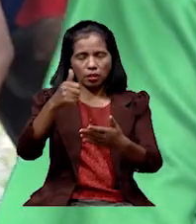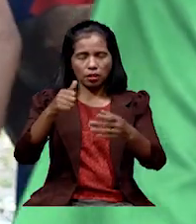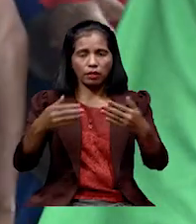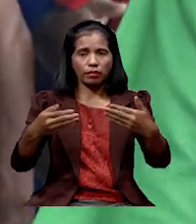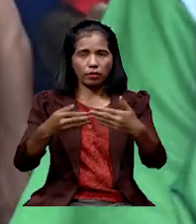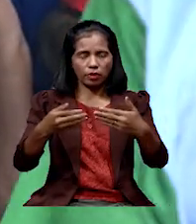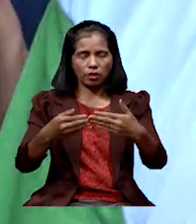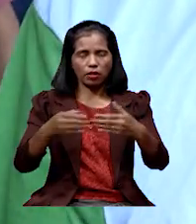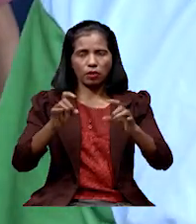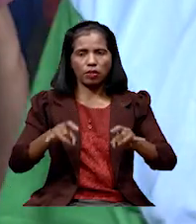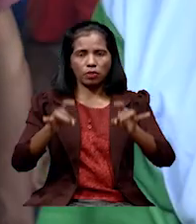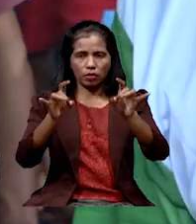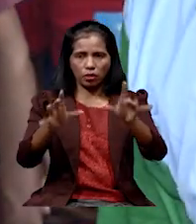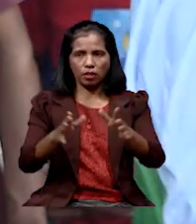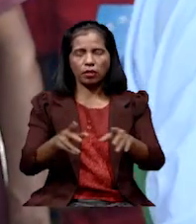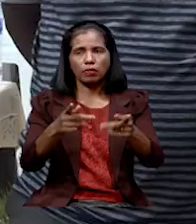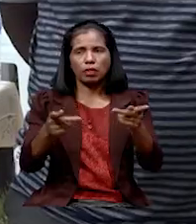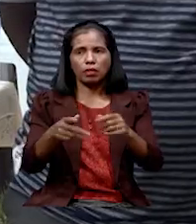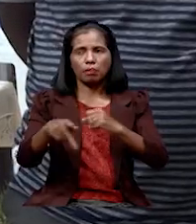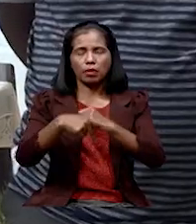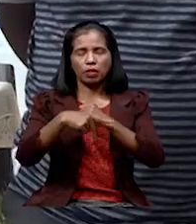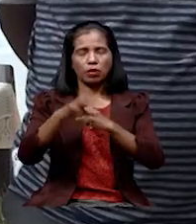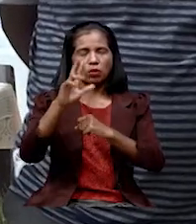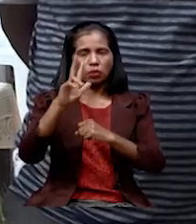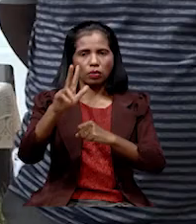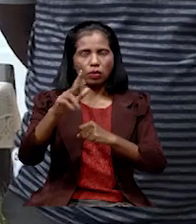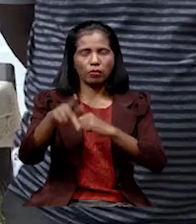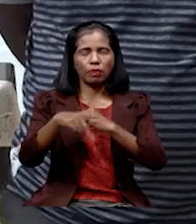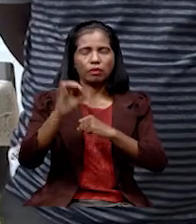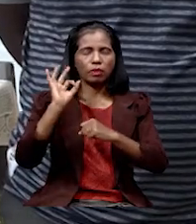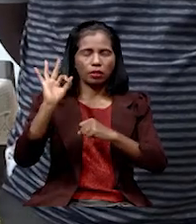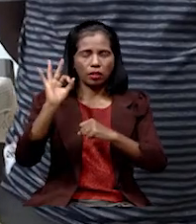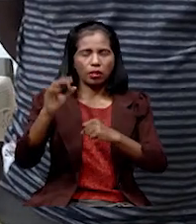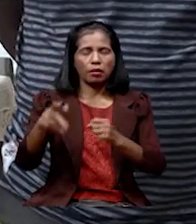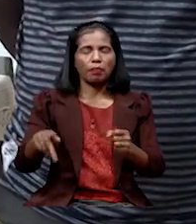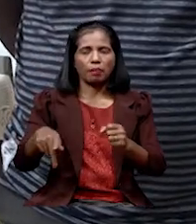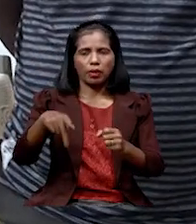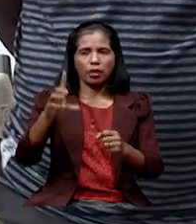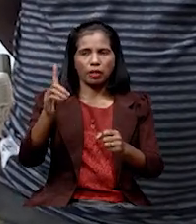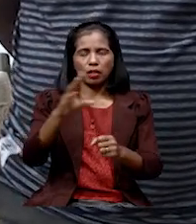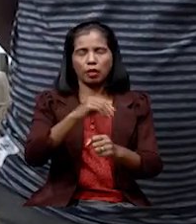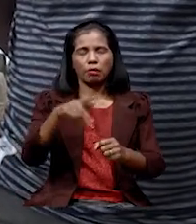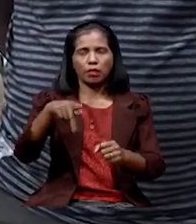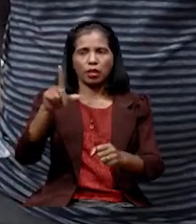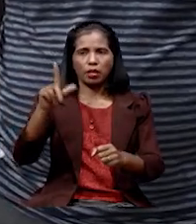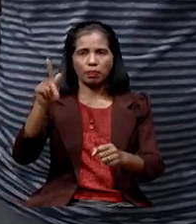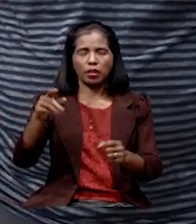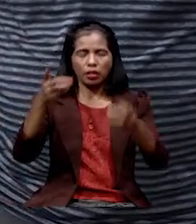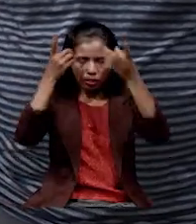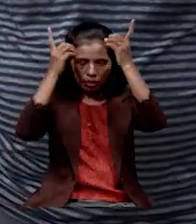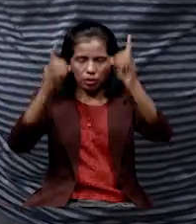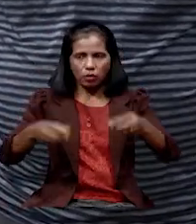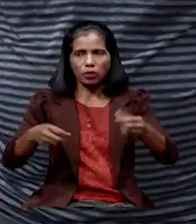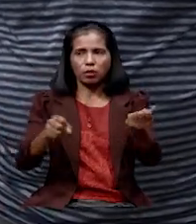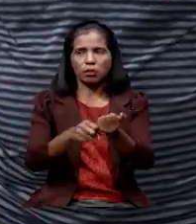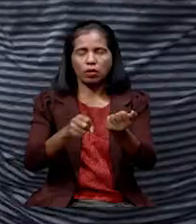nanesan lideransa masimu si partidu tolu hanesan Fretilin PD no PLP postu administrativu atabainian disidi fo apui wa Zoera